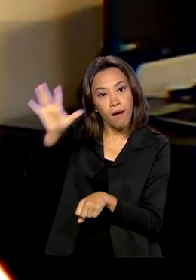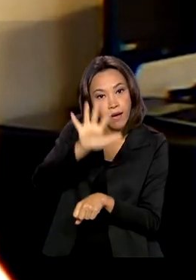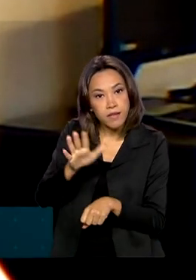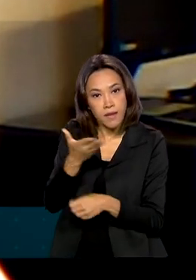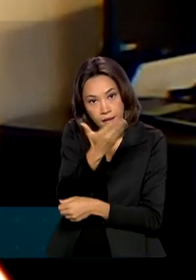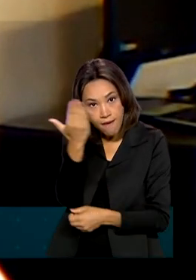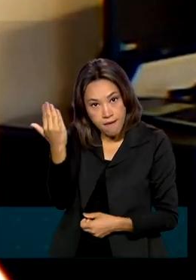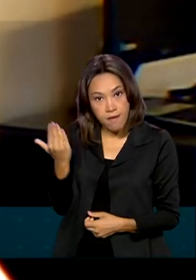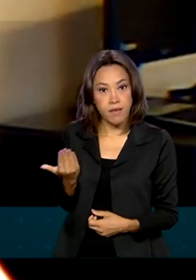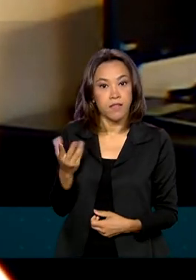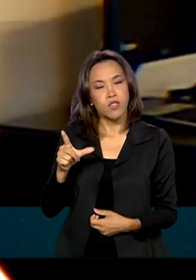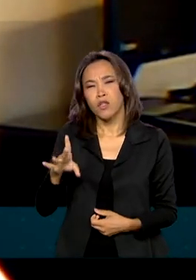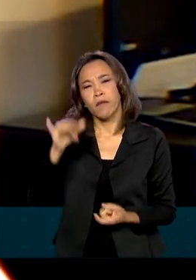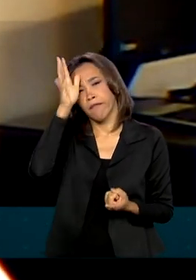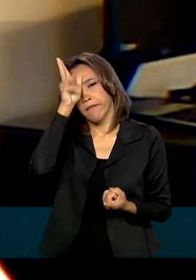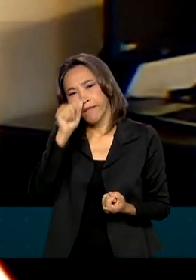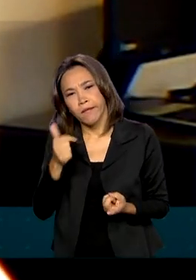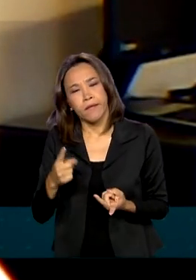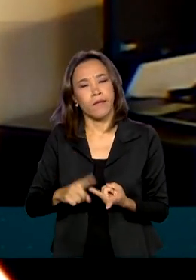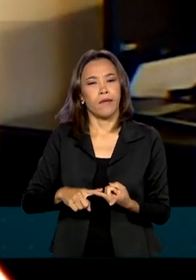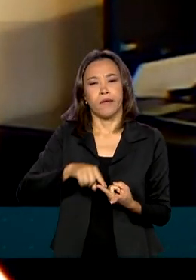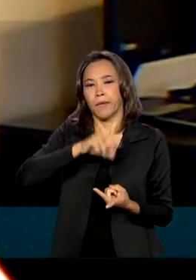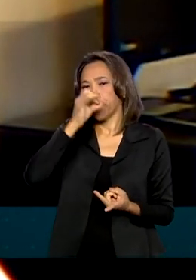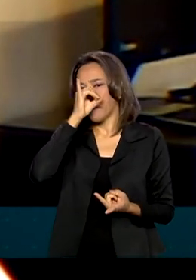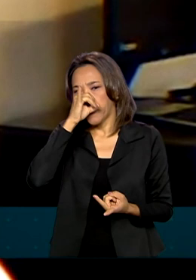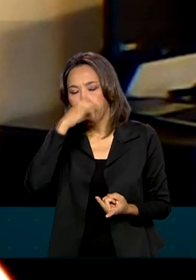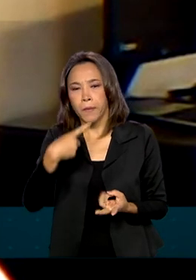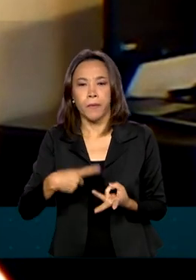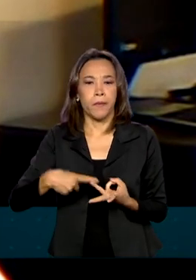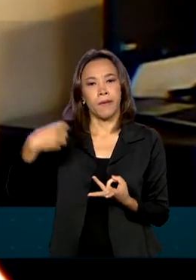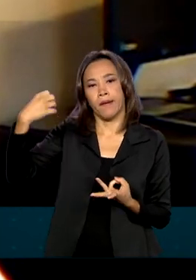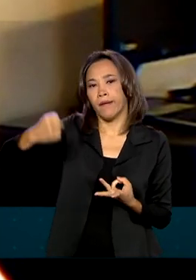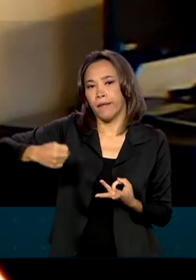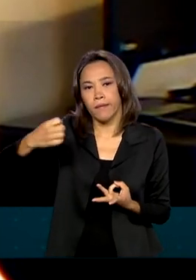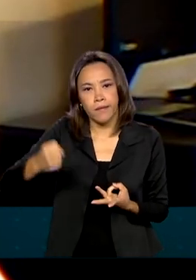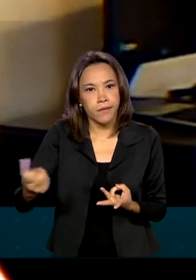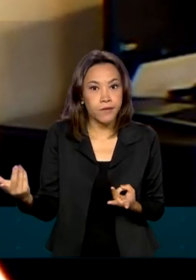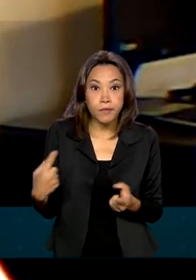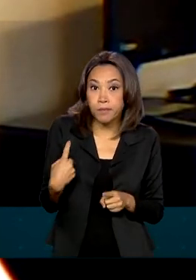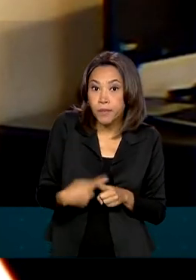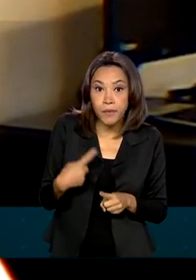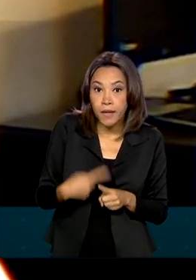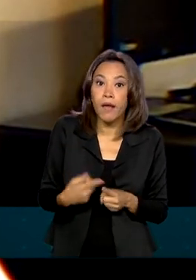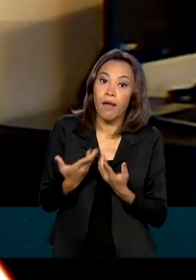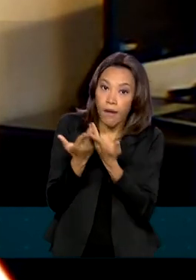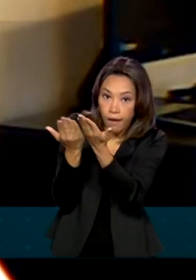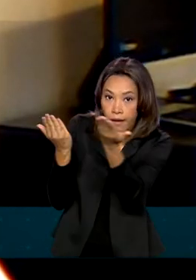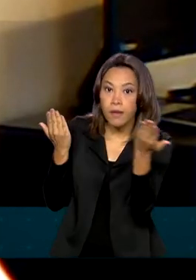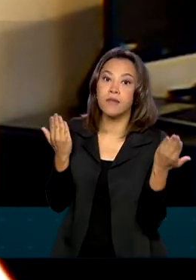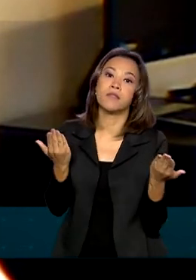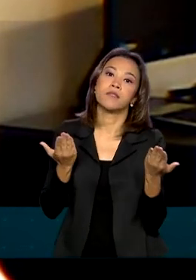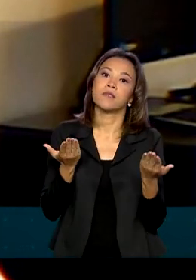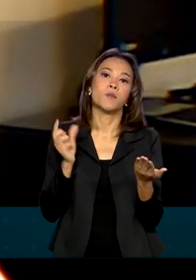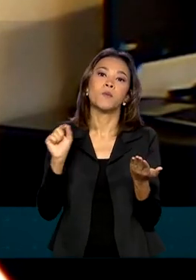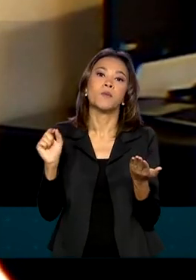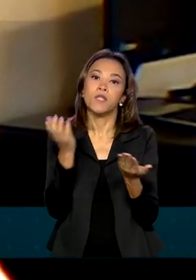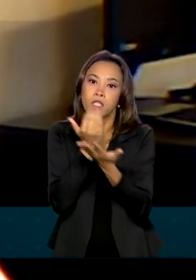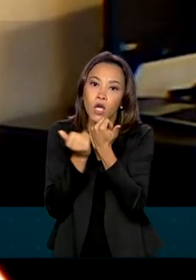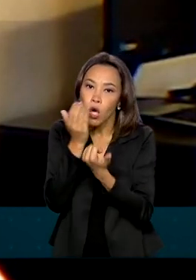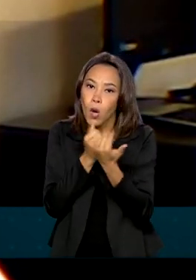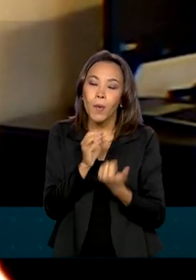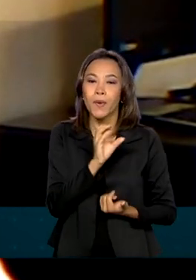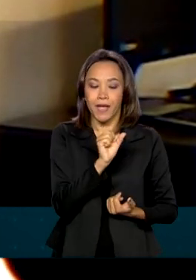têm produção de frango, de suínos, de leite, porque se alimentam da soja e do